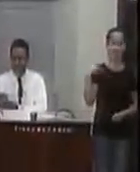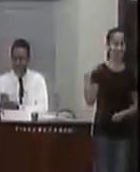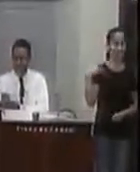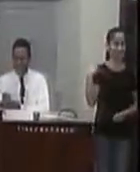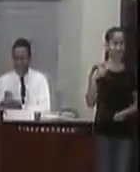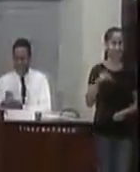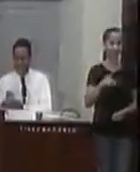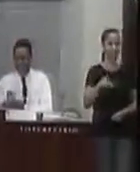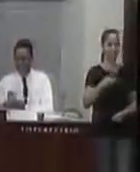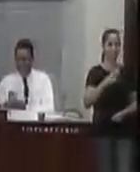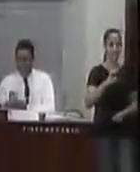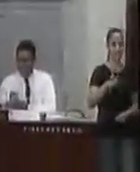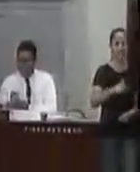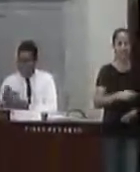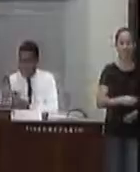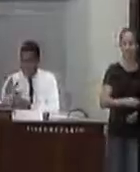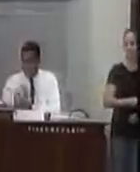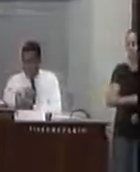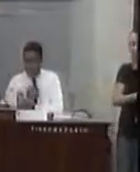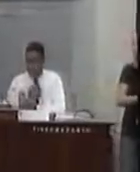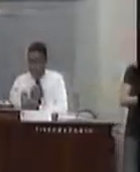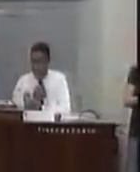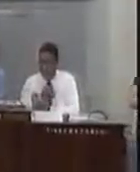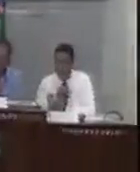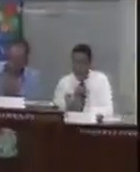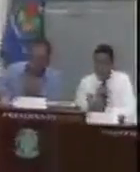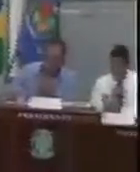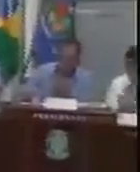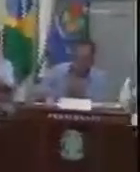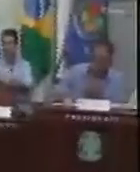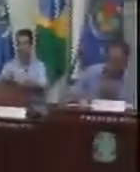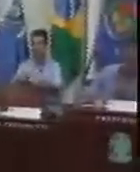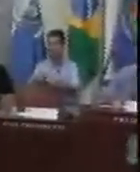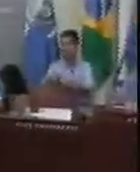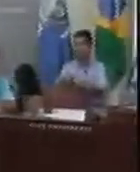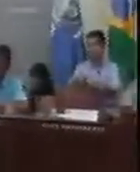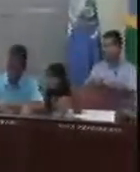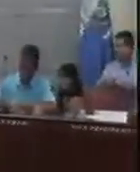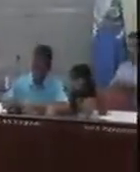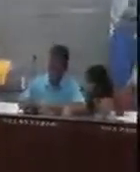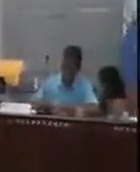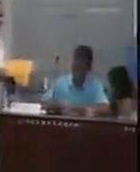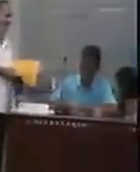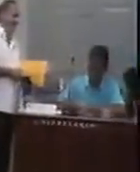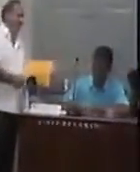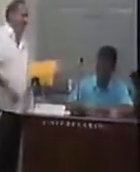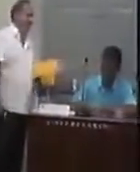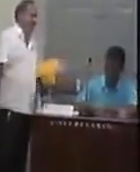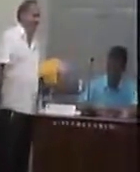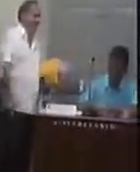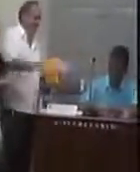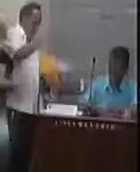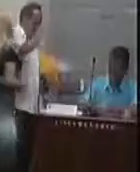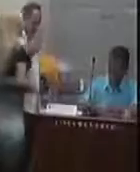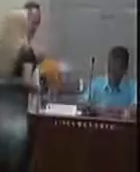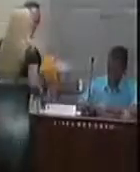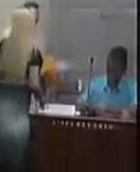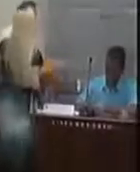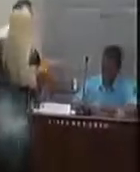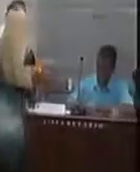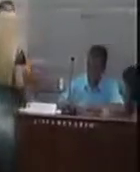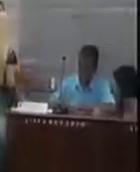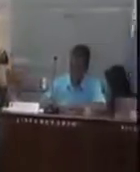Vereador professor Rafael de Oliveira Tavares. Vereador Saulo de Tarso Pereira Corrêa da Silva. Vereador Silvio Rogério